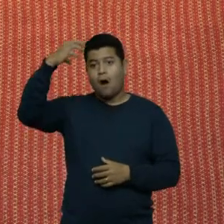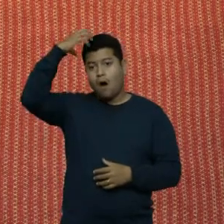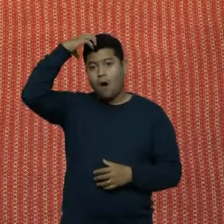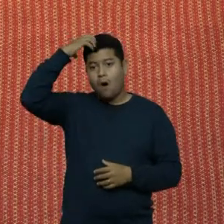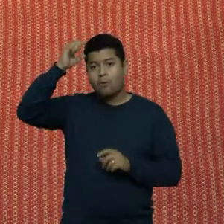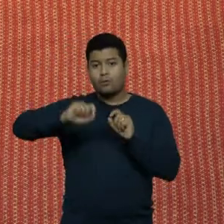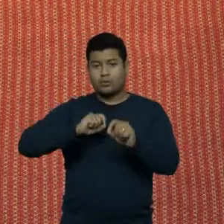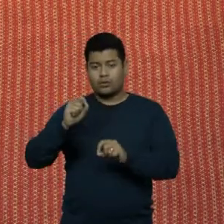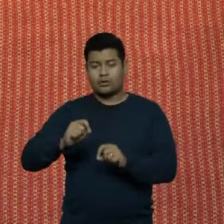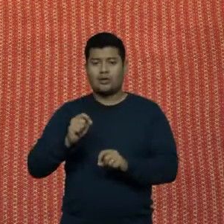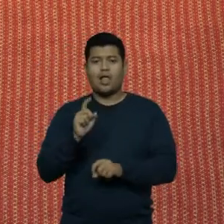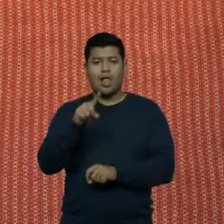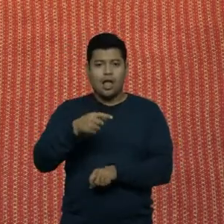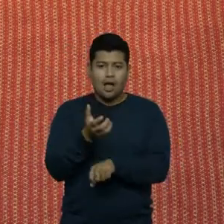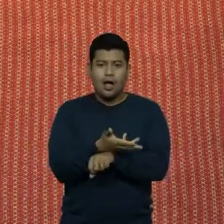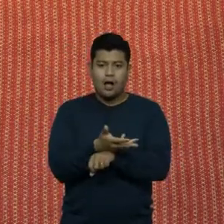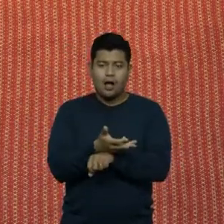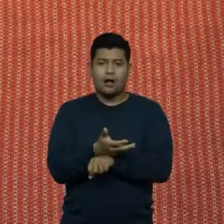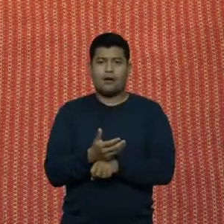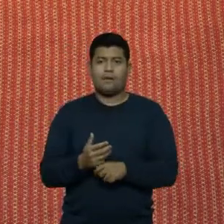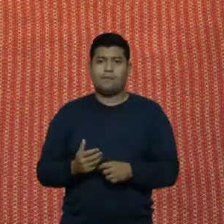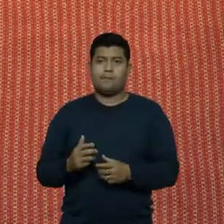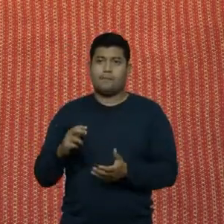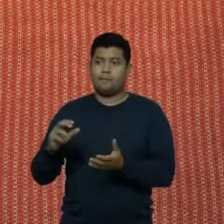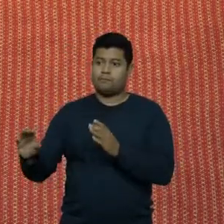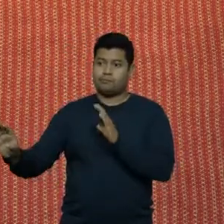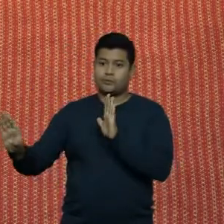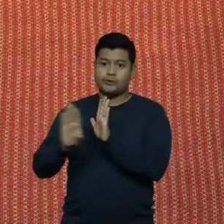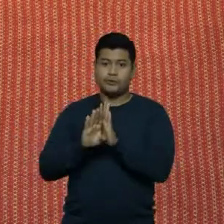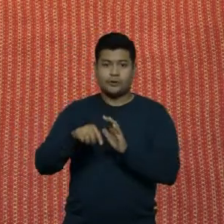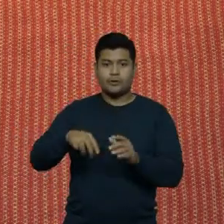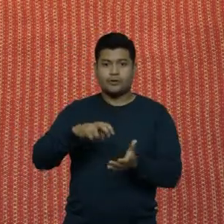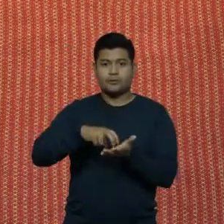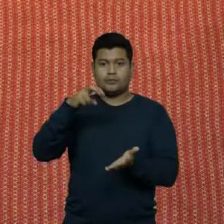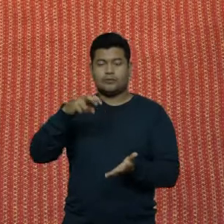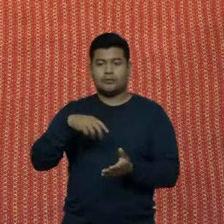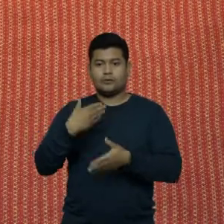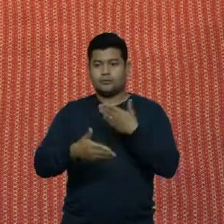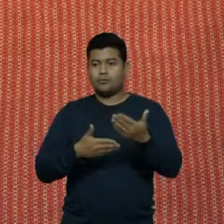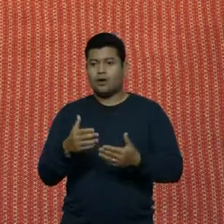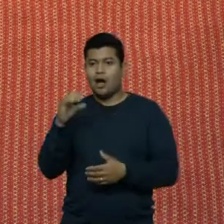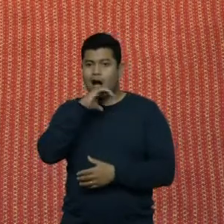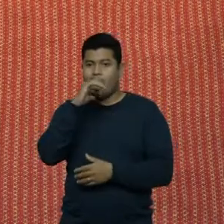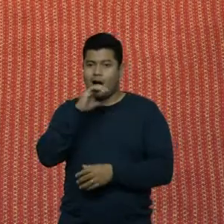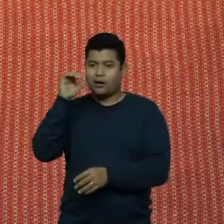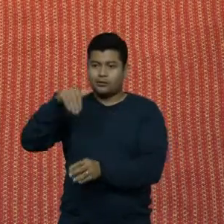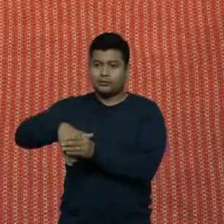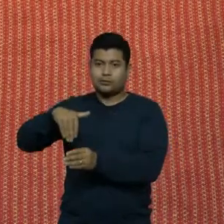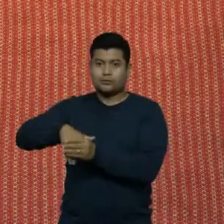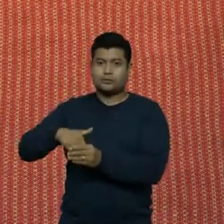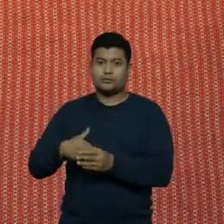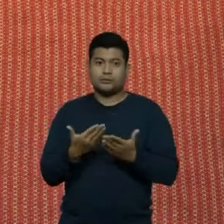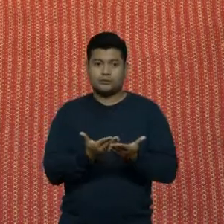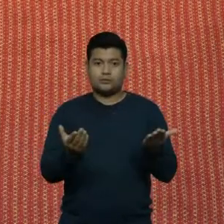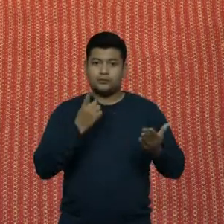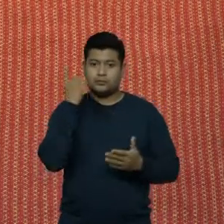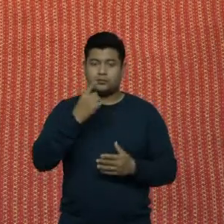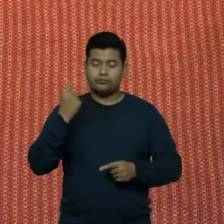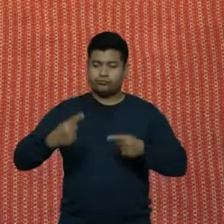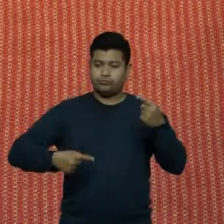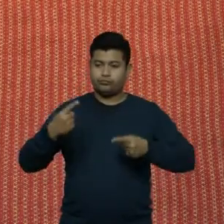é a pressa é que ele recebeu o projeto de manhã e voltar à tarde quando você pode não tem nem tempo para